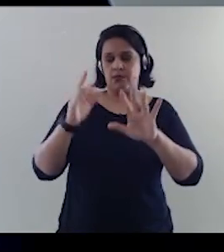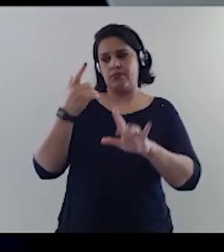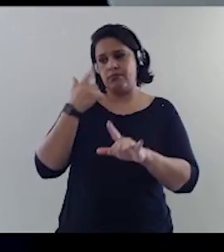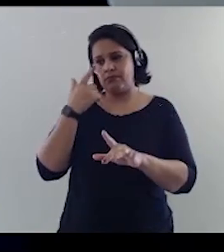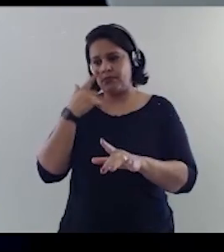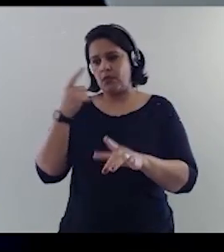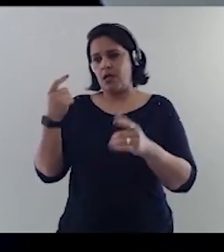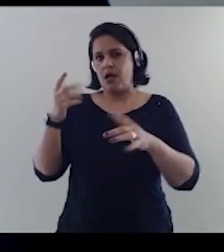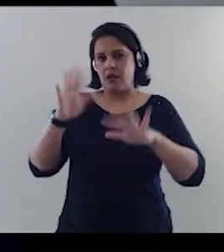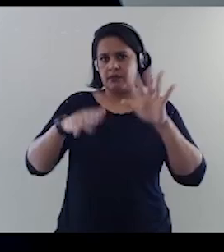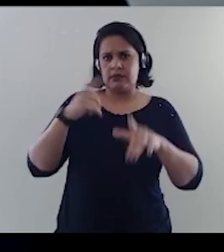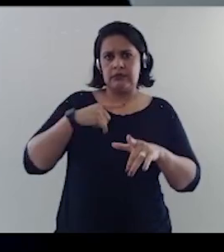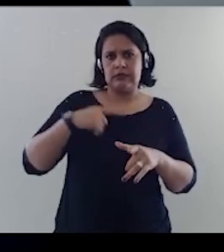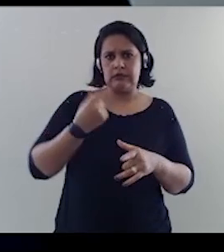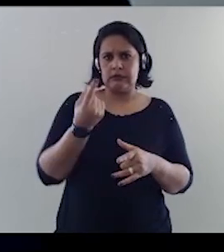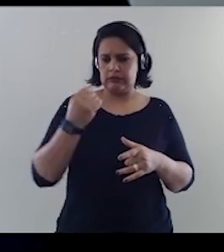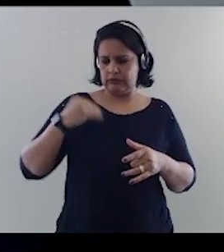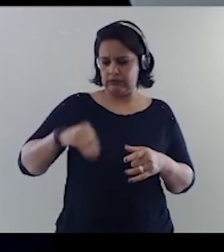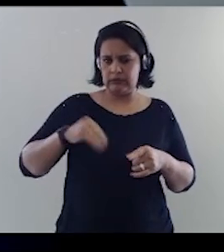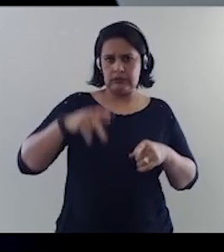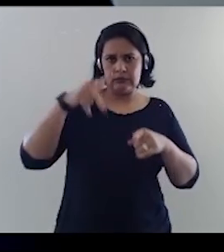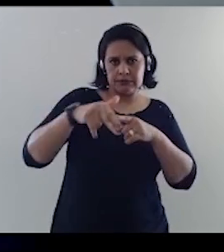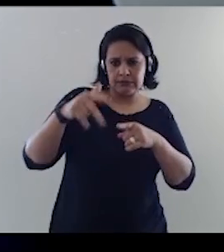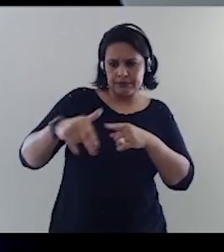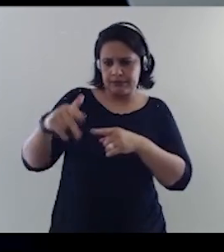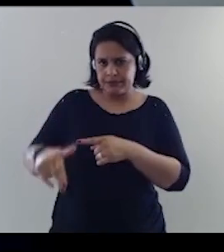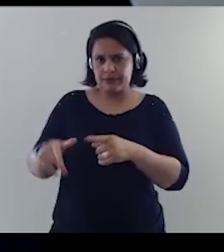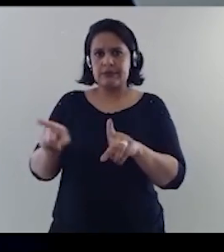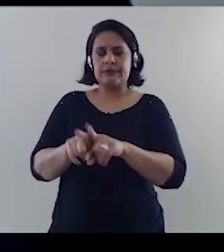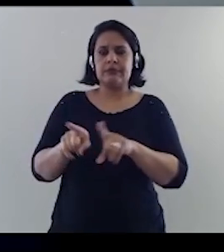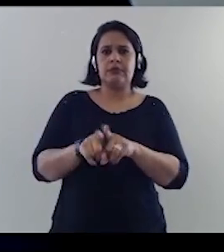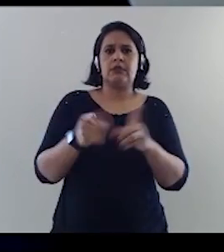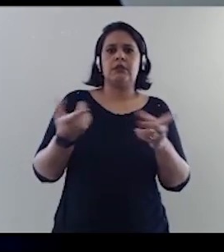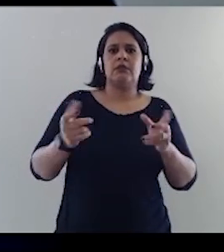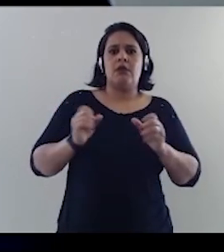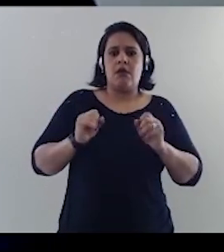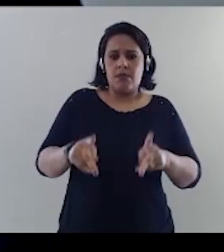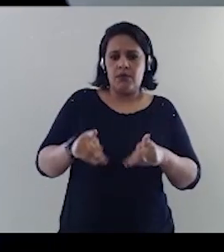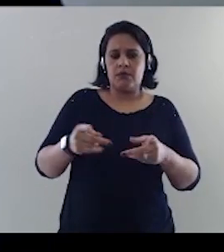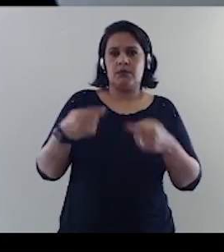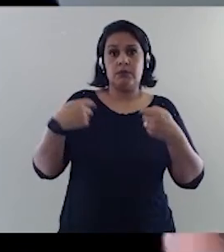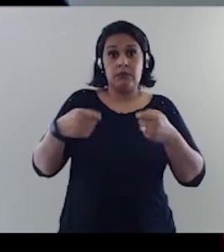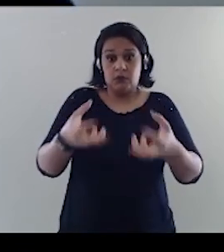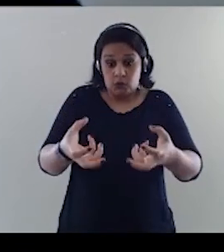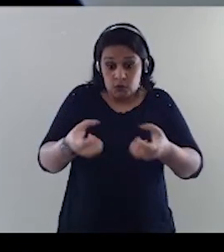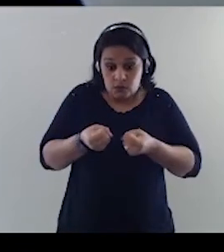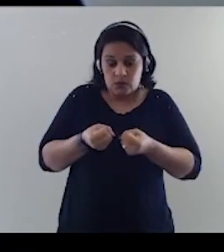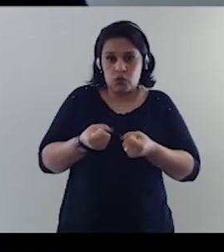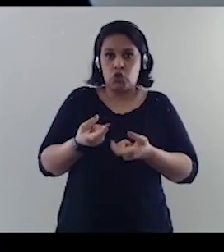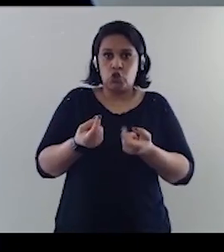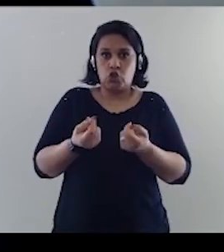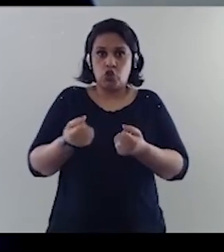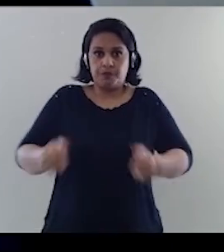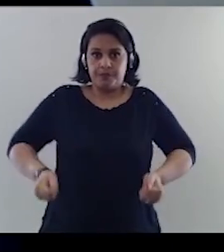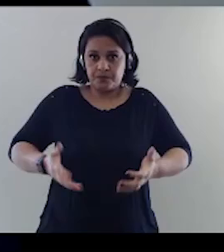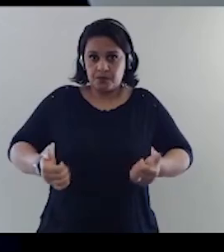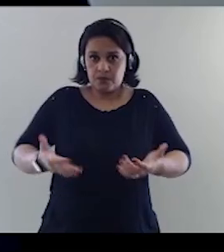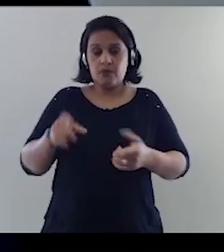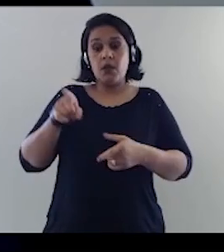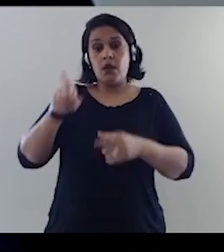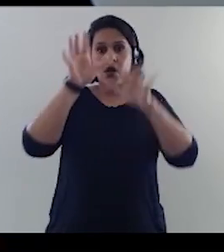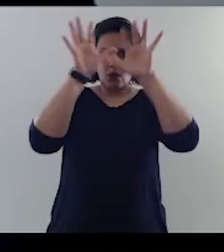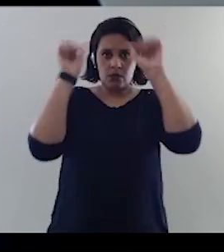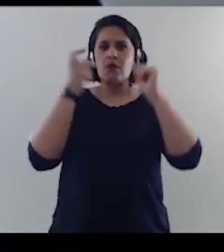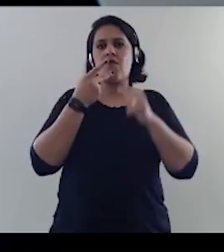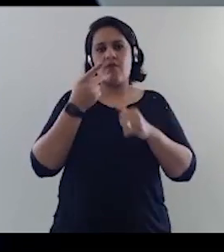cortar salários e pensões de aposentadoria para equilibrar as contas públicas, e o Tribunal admitiu, à luz da exceção